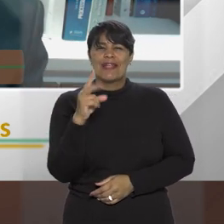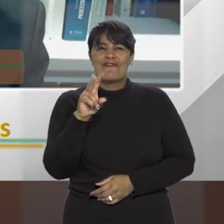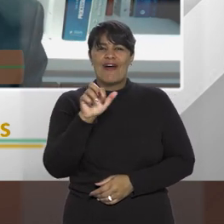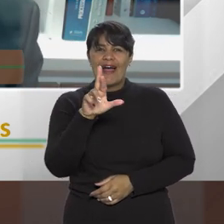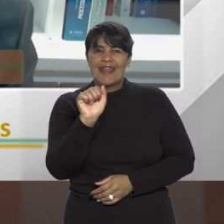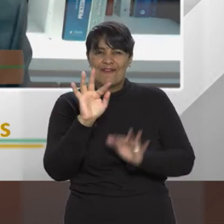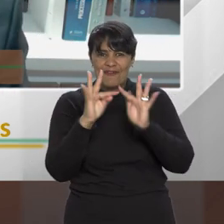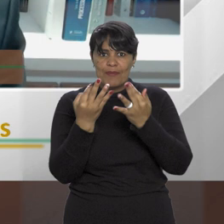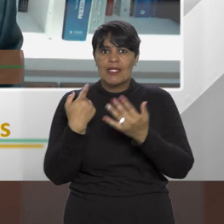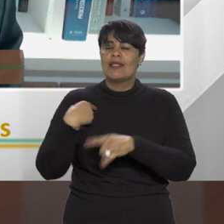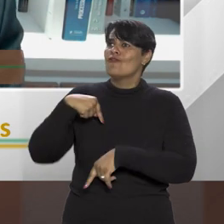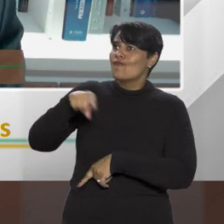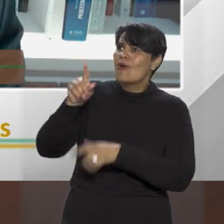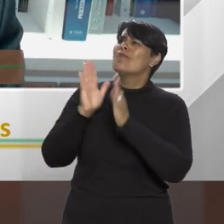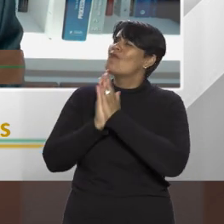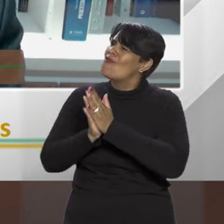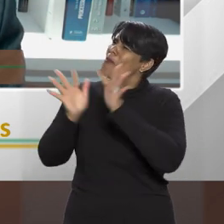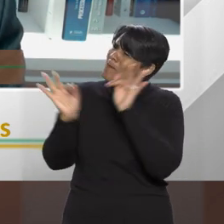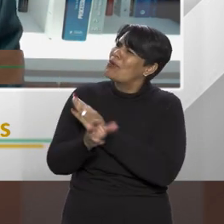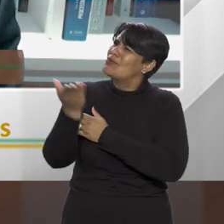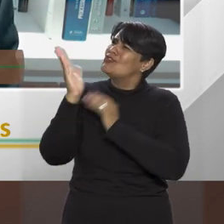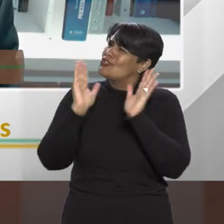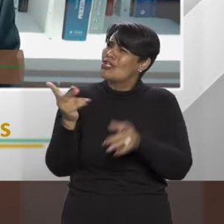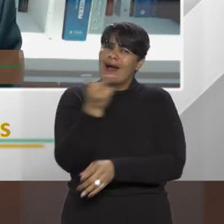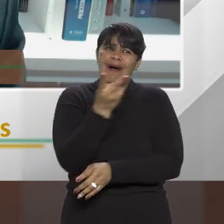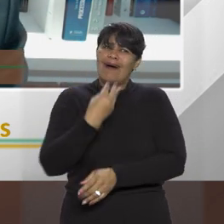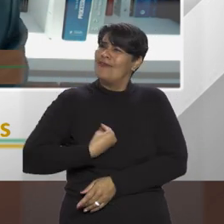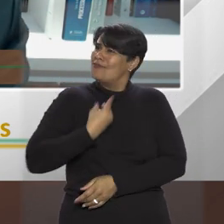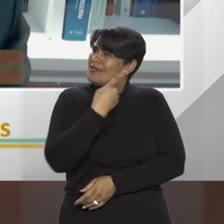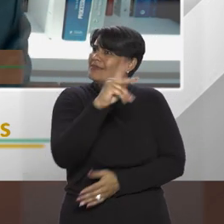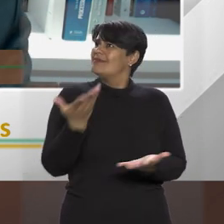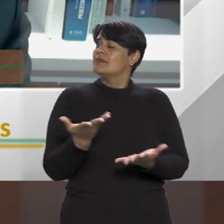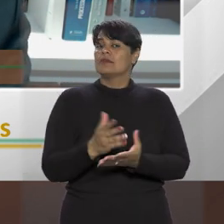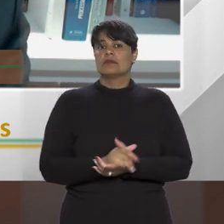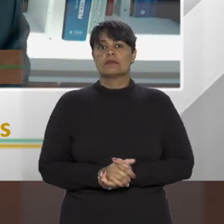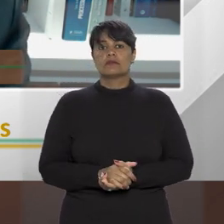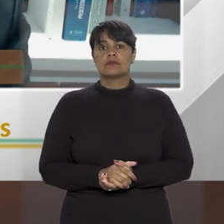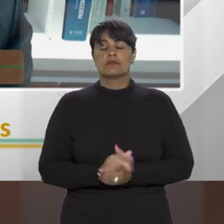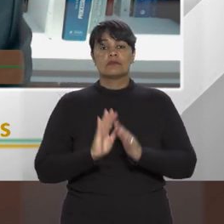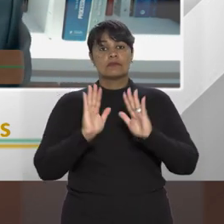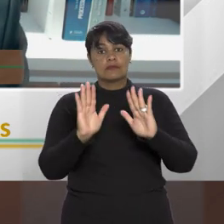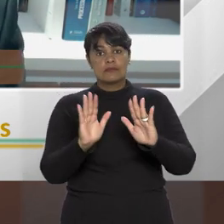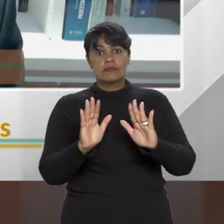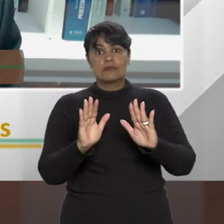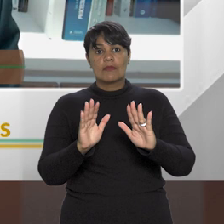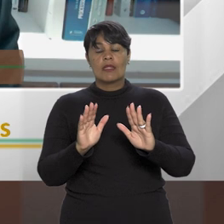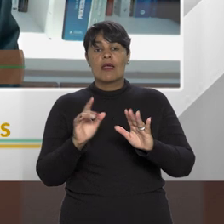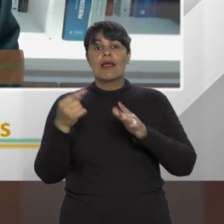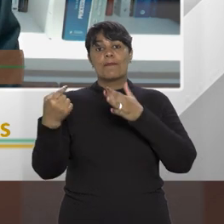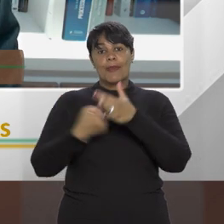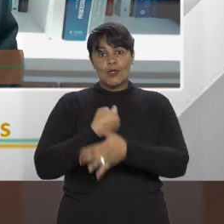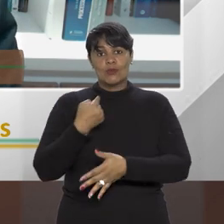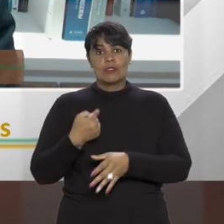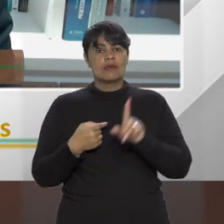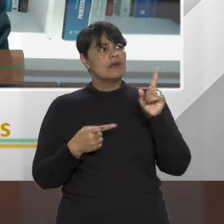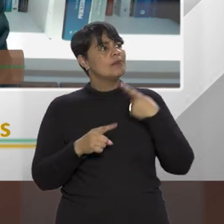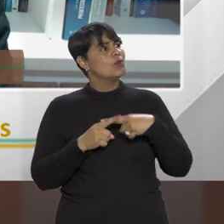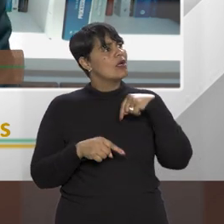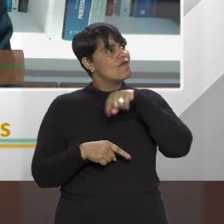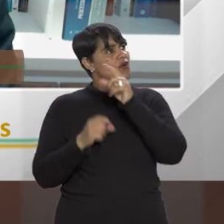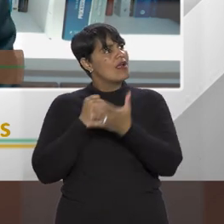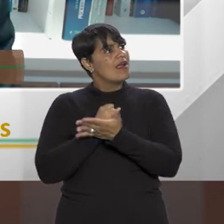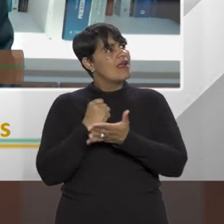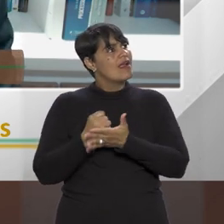por que você não foi ao cartório? E eu dizia, porque na época Não existia essa possibilidade de fazer